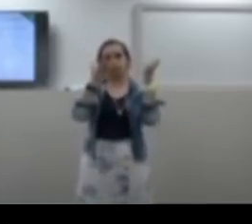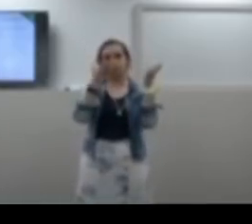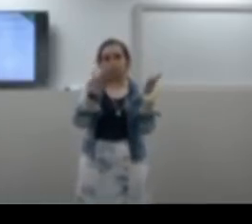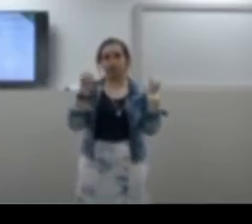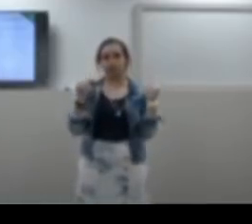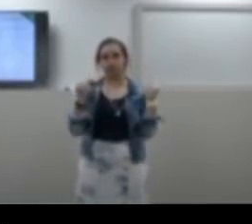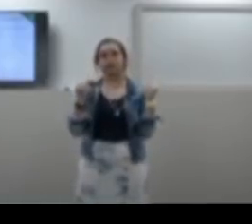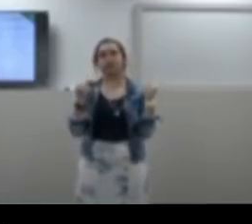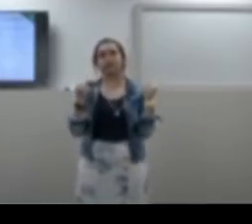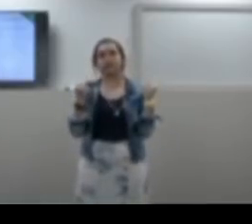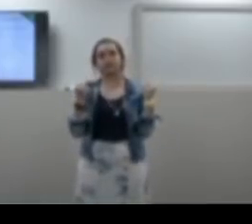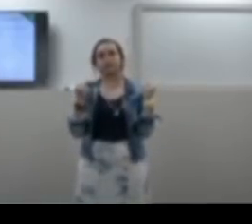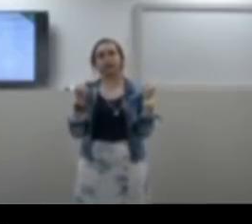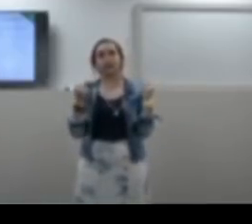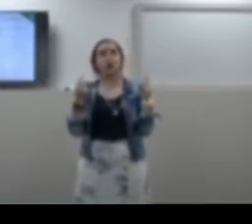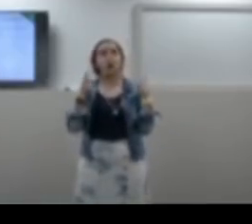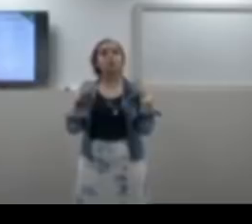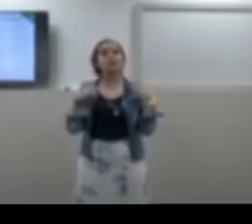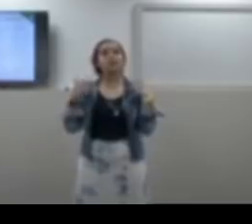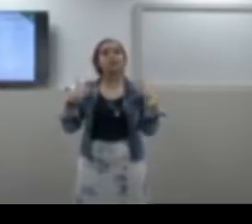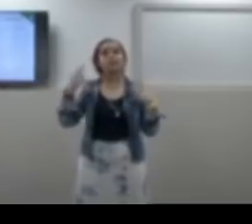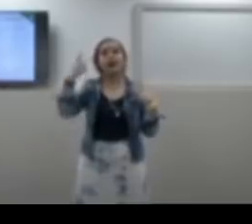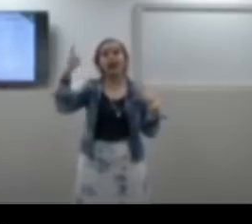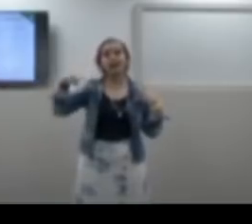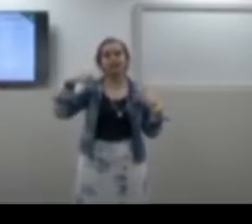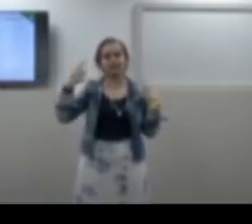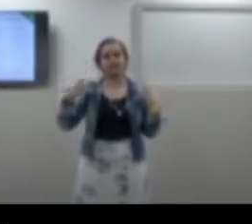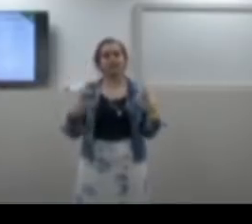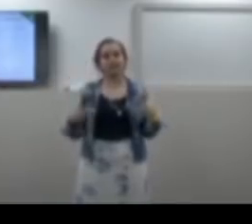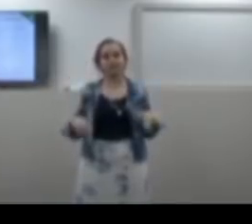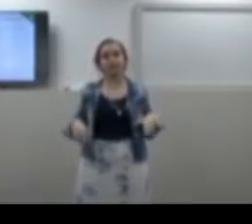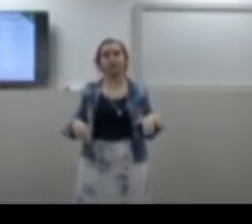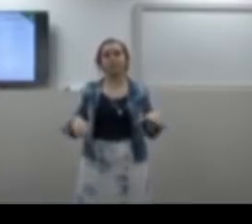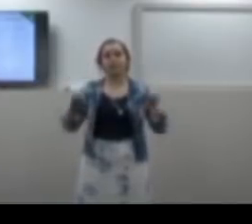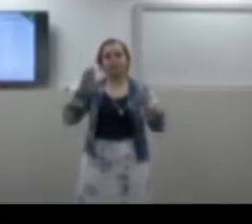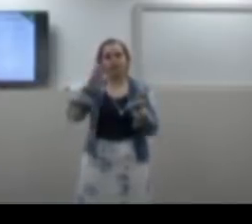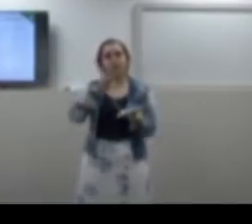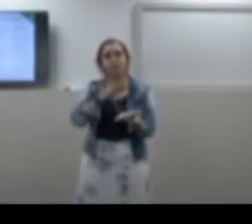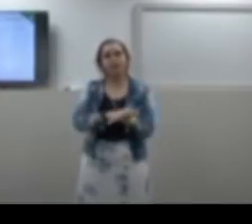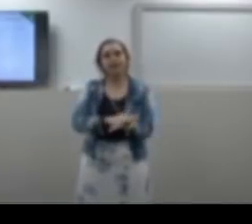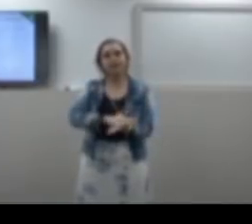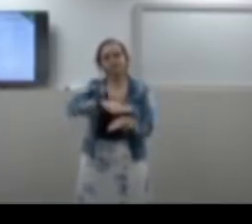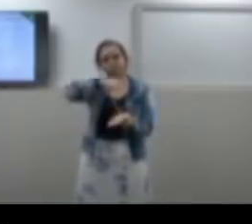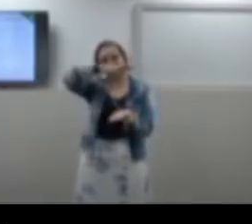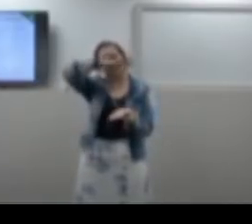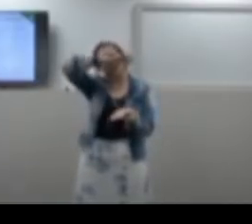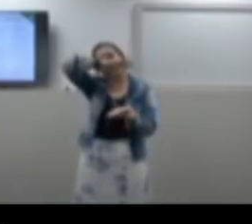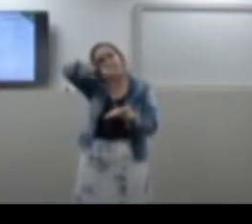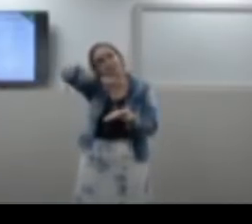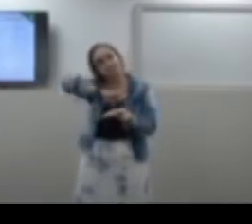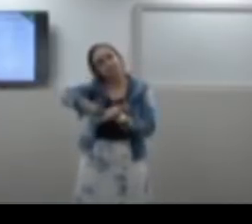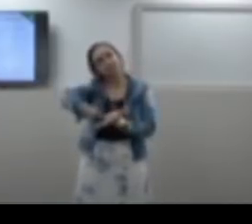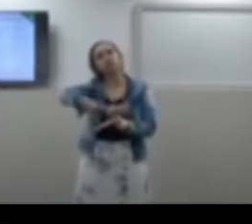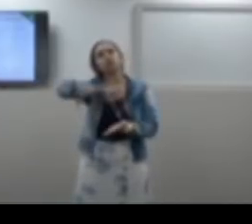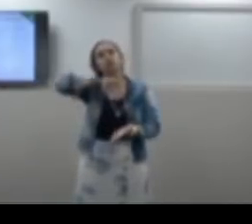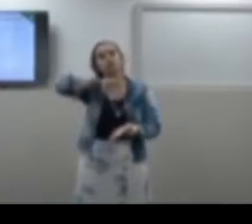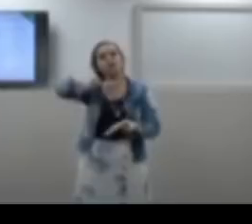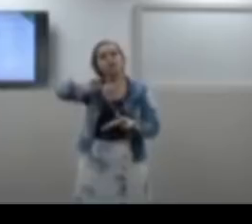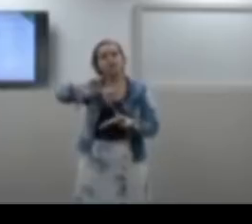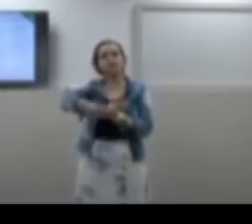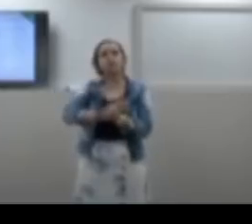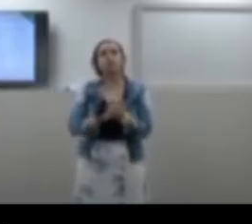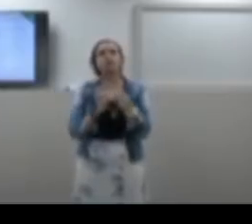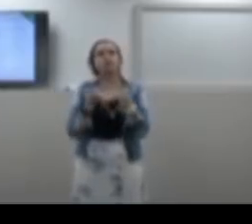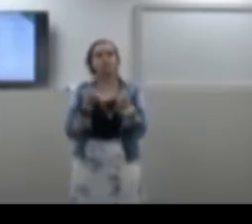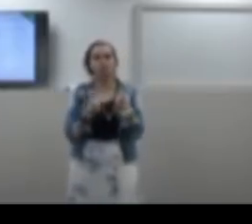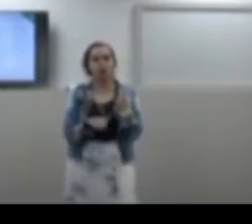todo, seja o boi, né, na criação do gado, ou seja as máquinas na agricultura, você vai compactando, você vai apertando o solo e